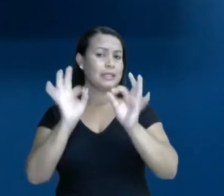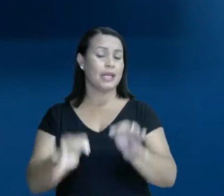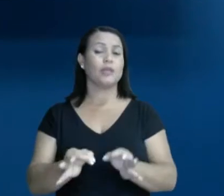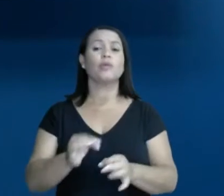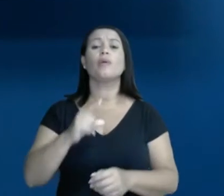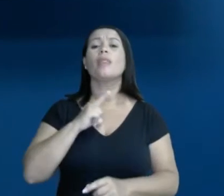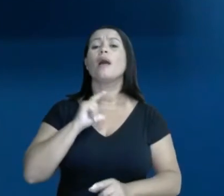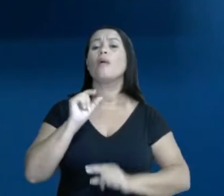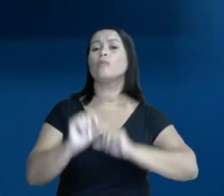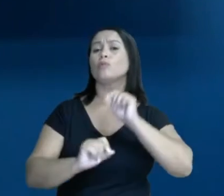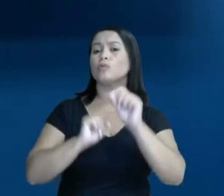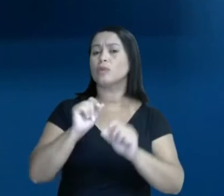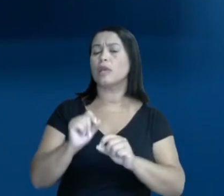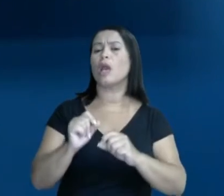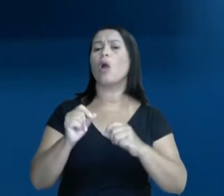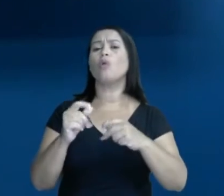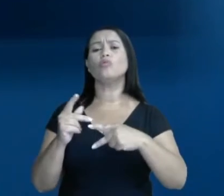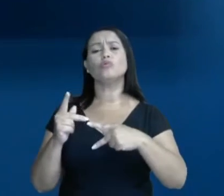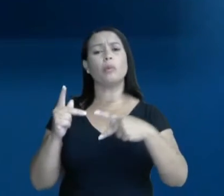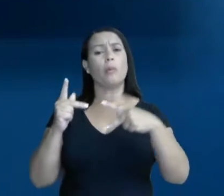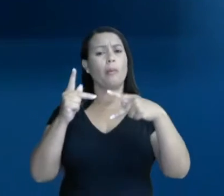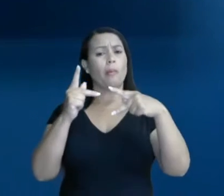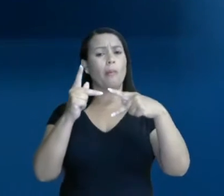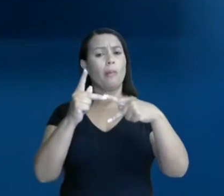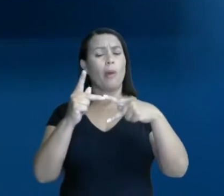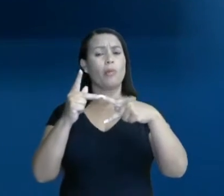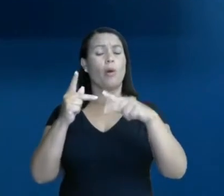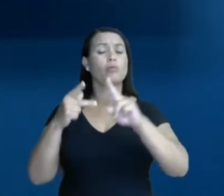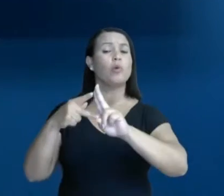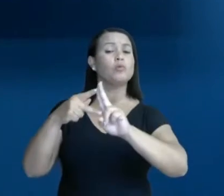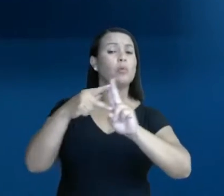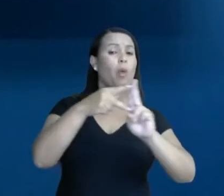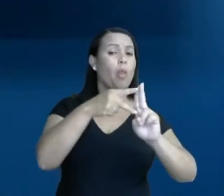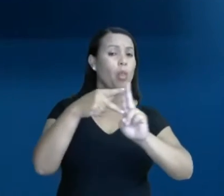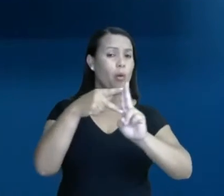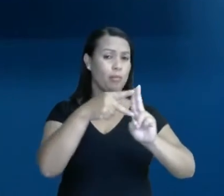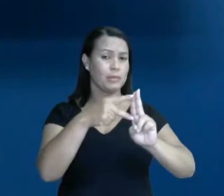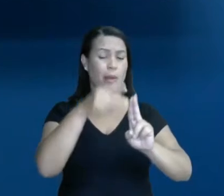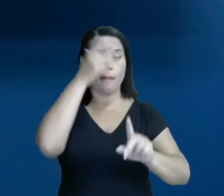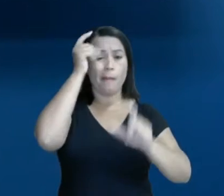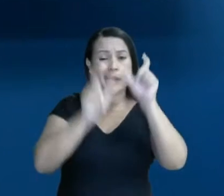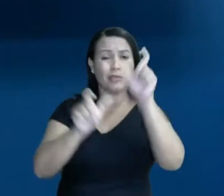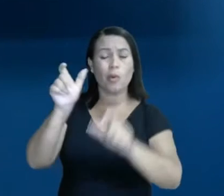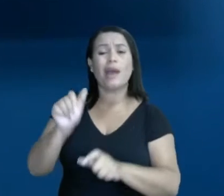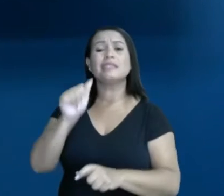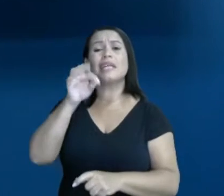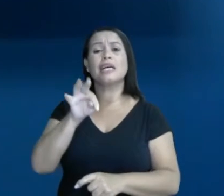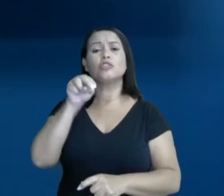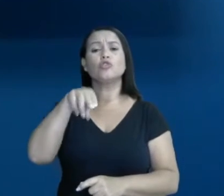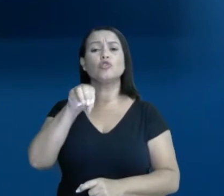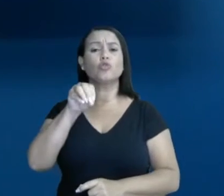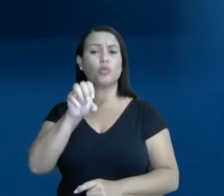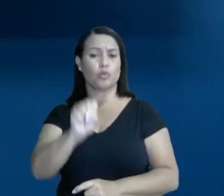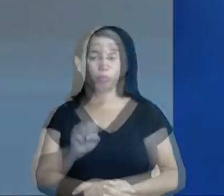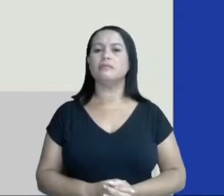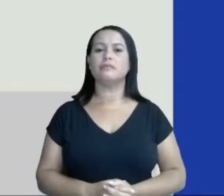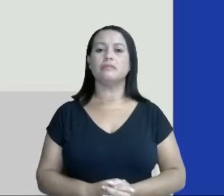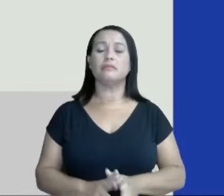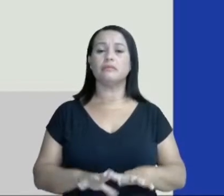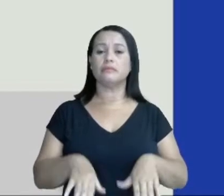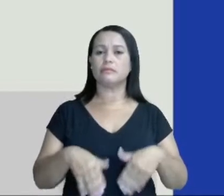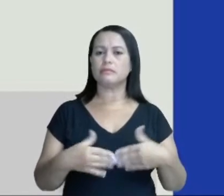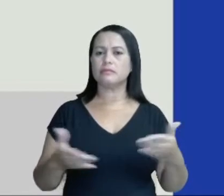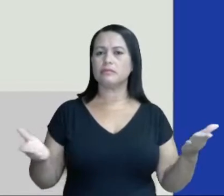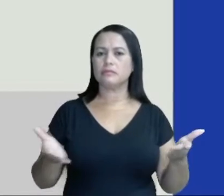a gente tem os pronomes pessoais átonos que fazem essa função em língua espanhola.